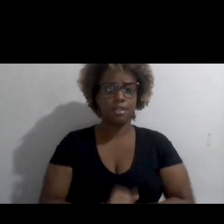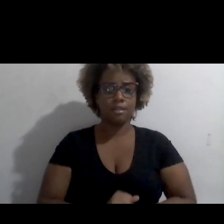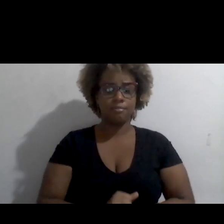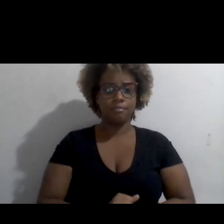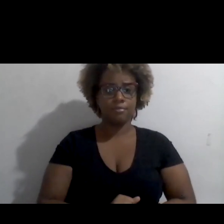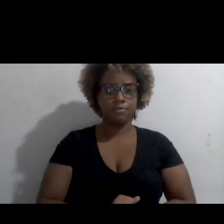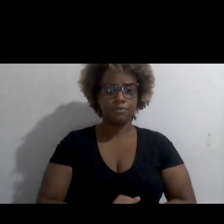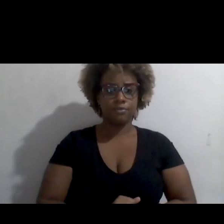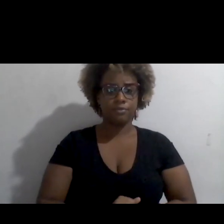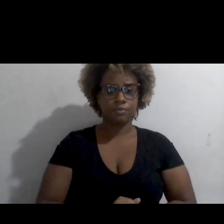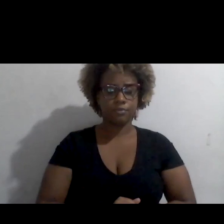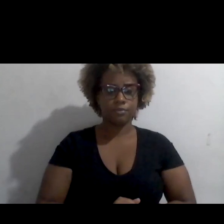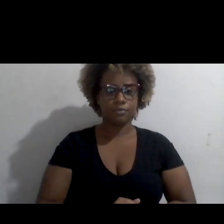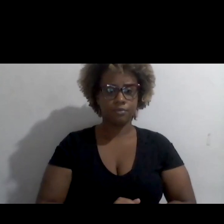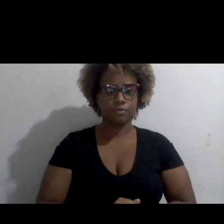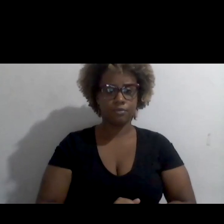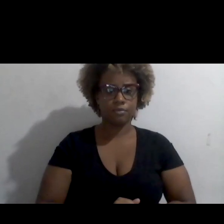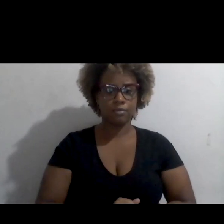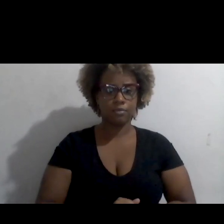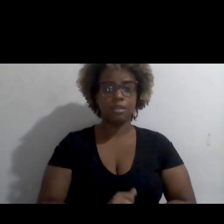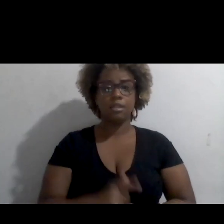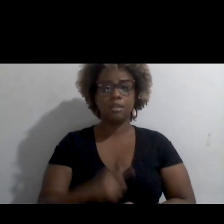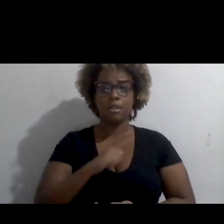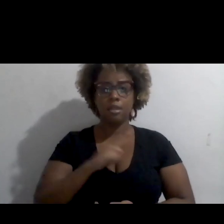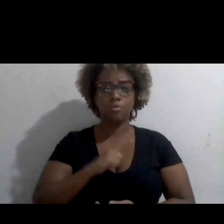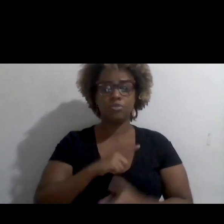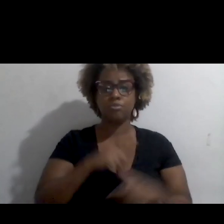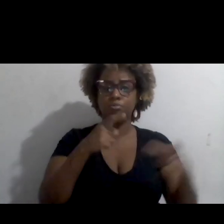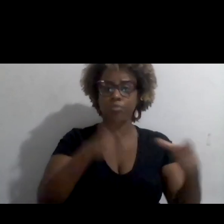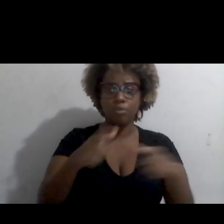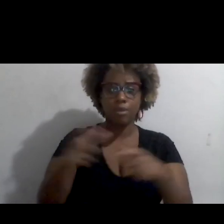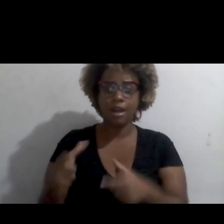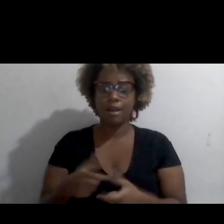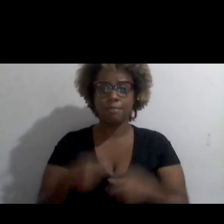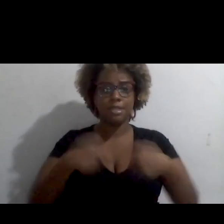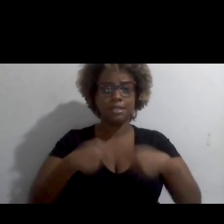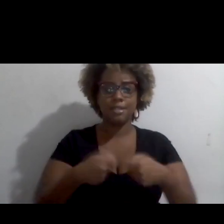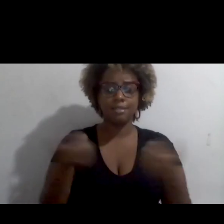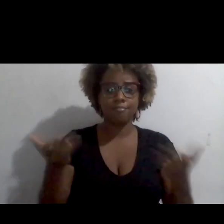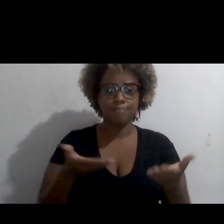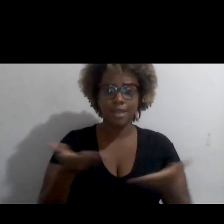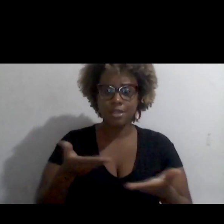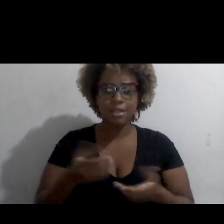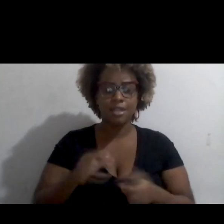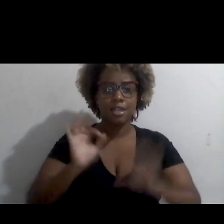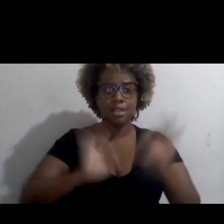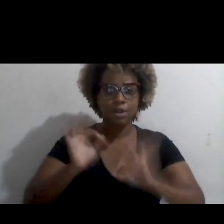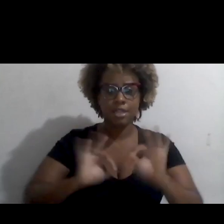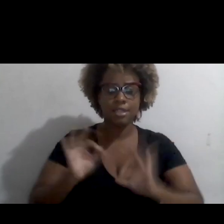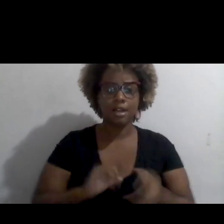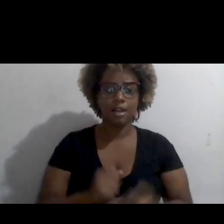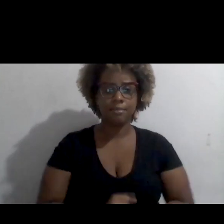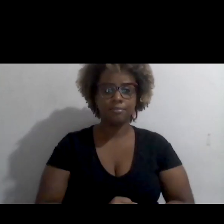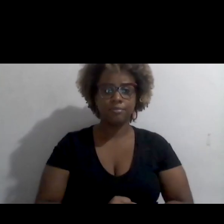difícil, que estão correndo atrás para resolver e a gente ainda não tem ainda um caminho para o segundo semestre, a partir da hora que a gente sabe que vai